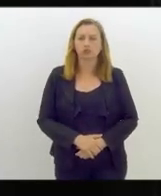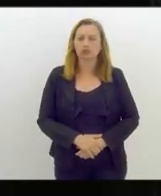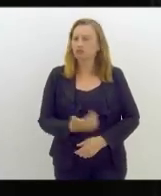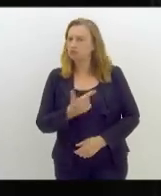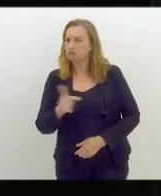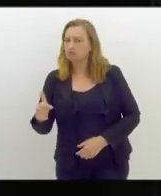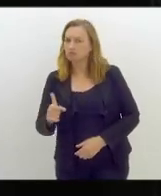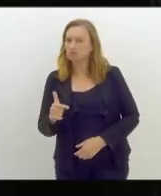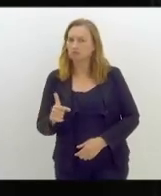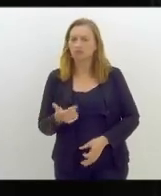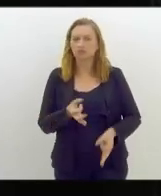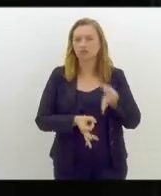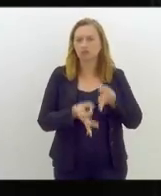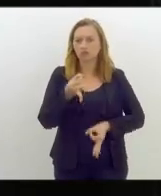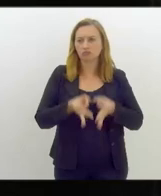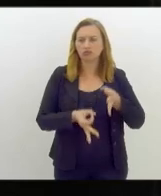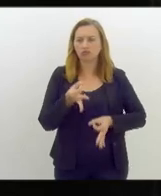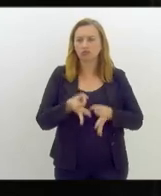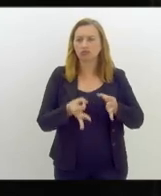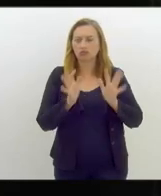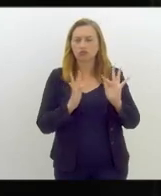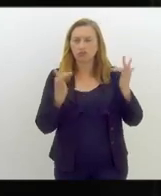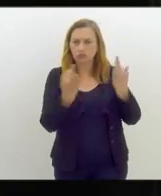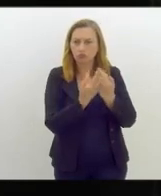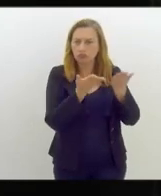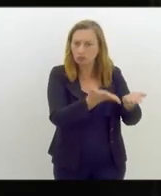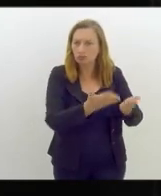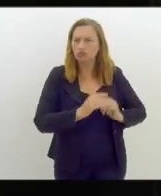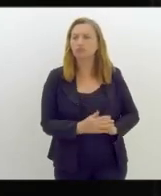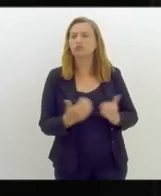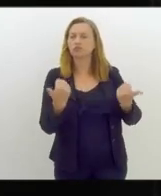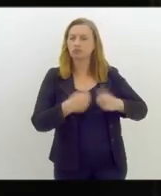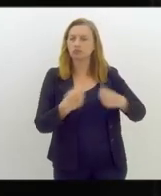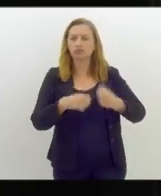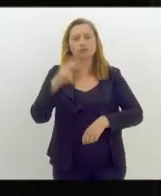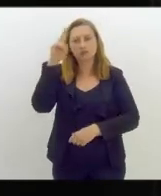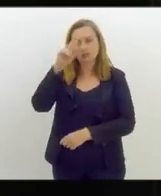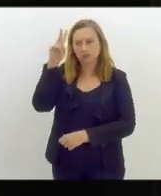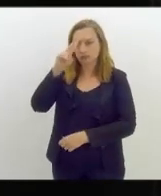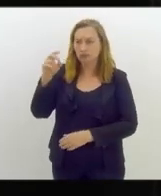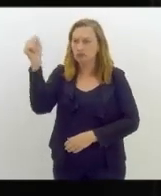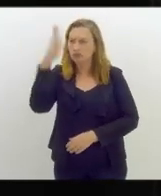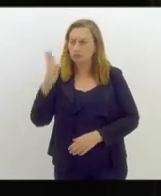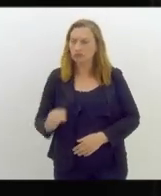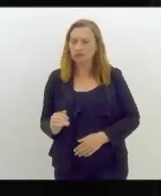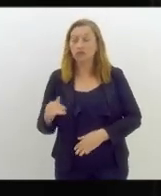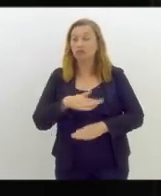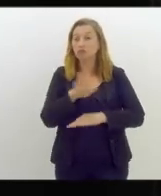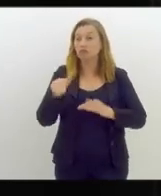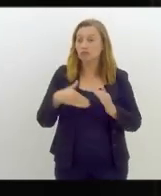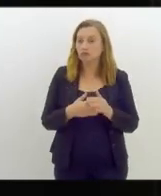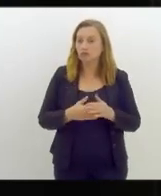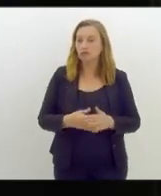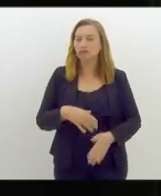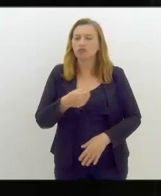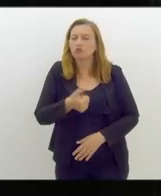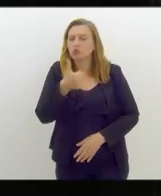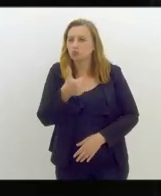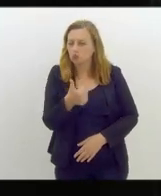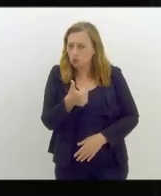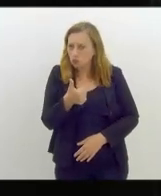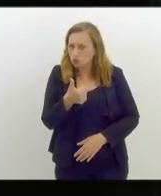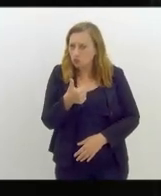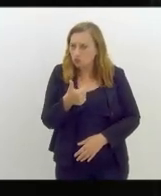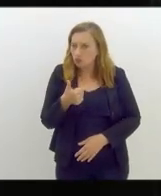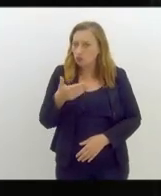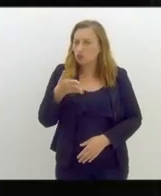tenhamos justiça para essas famílias, a gente precisa lembrar, no Brasil inteiro, estamos